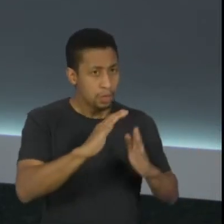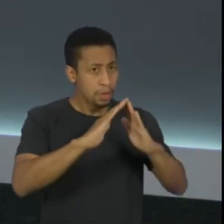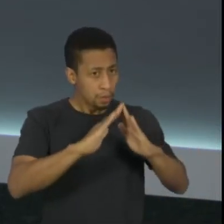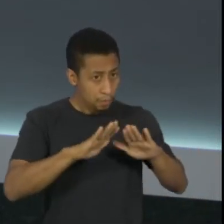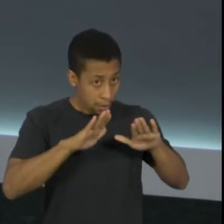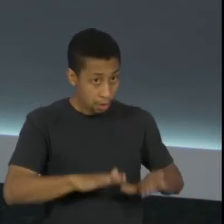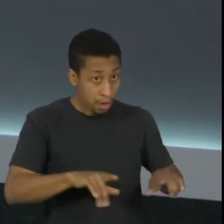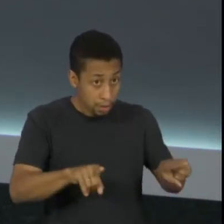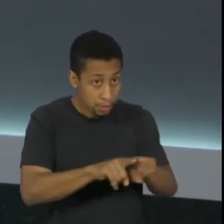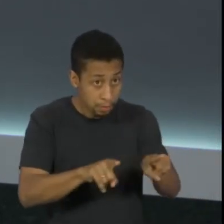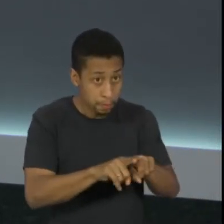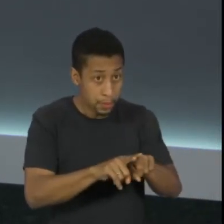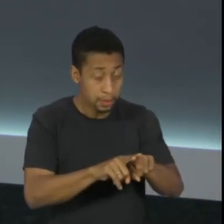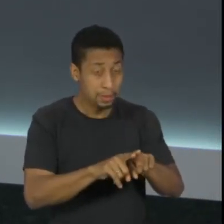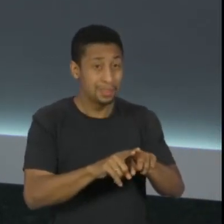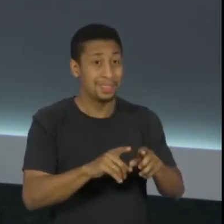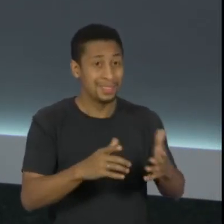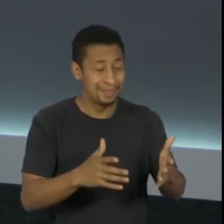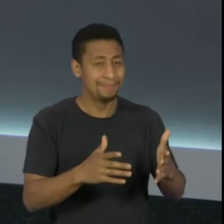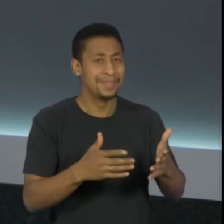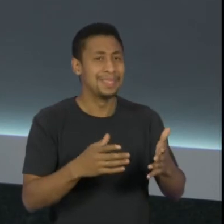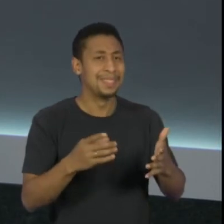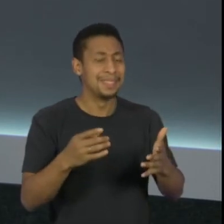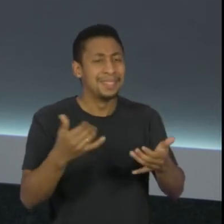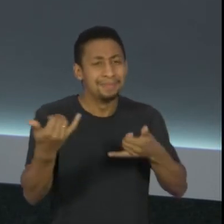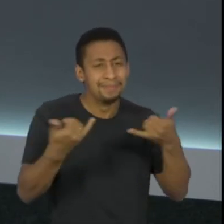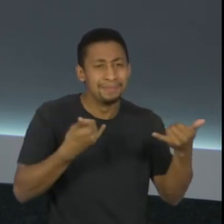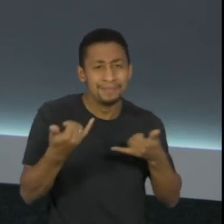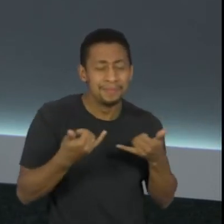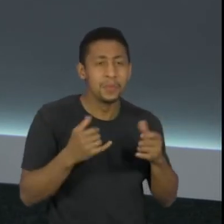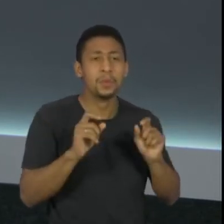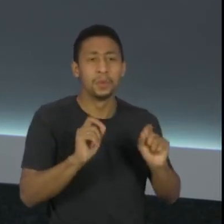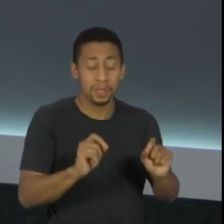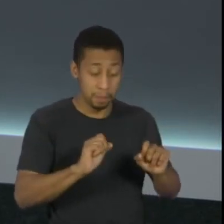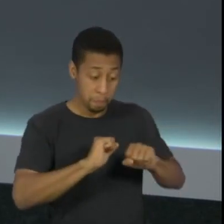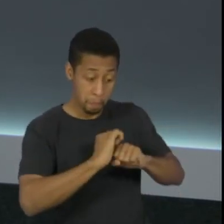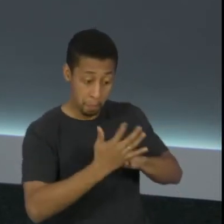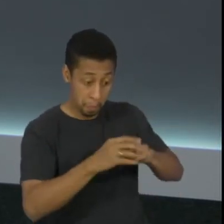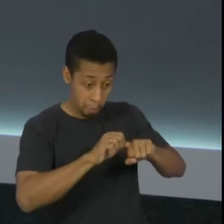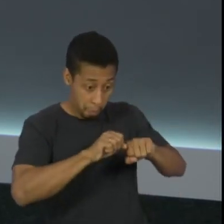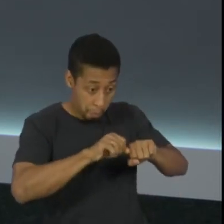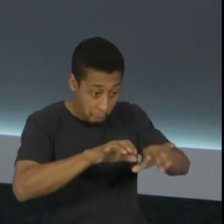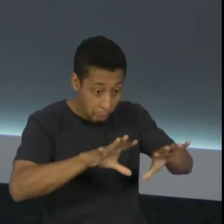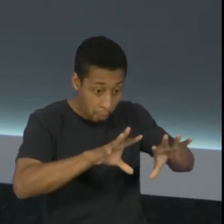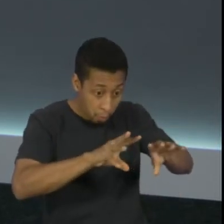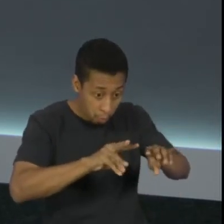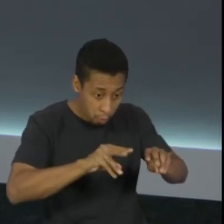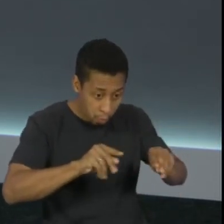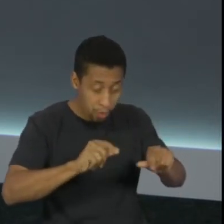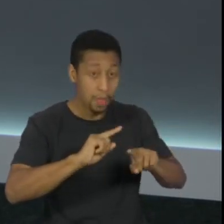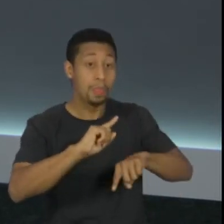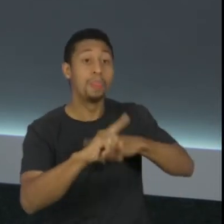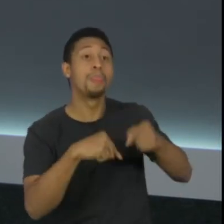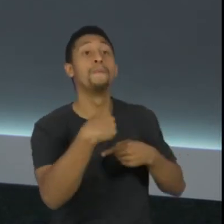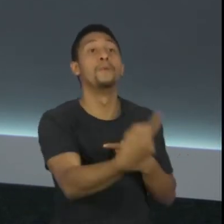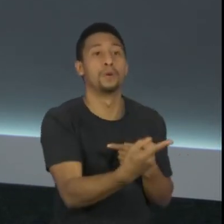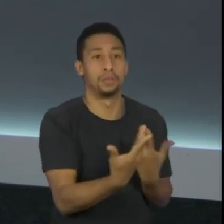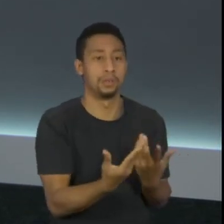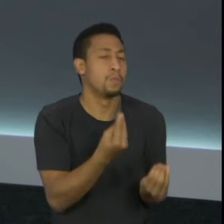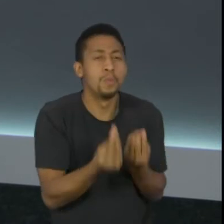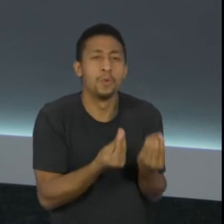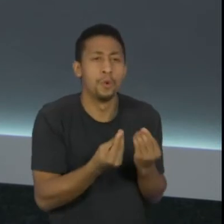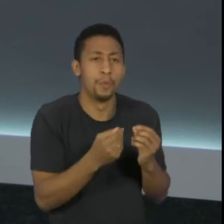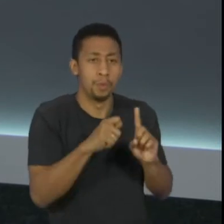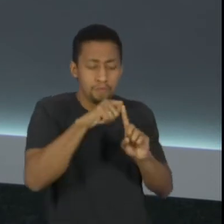isolamento. Muito tem se falado sobre o depois. Para você, com esses 3 meses já de